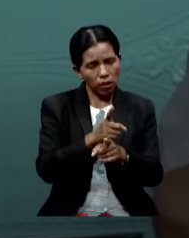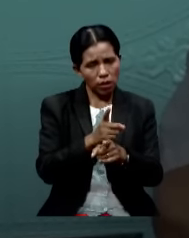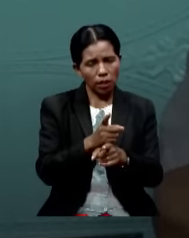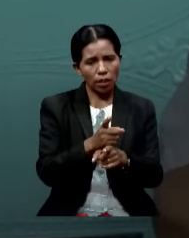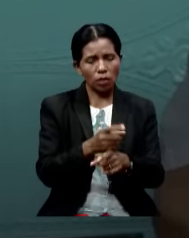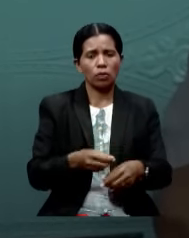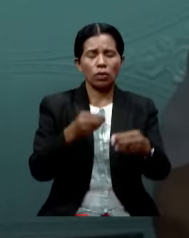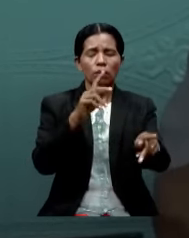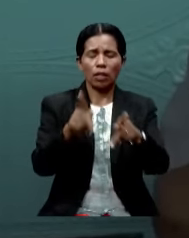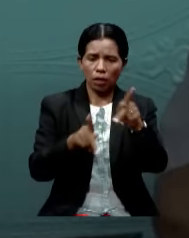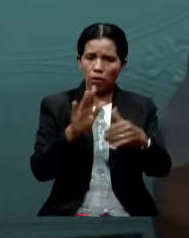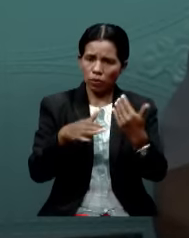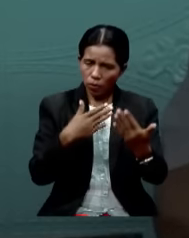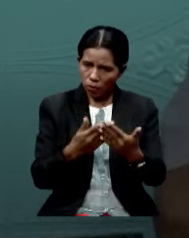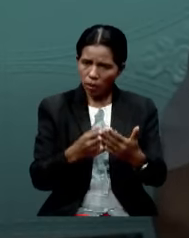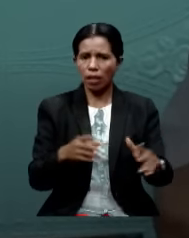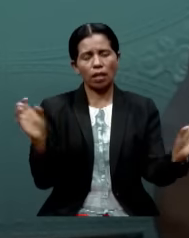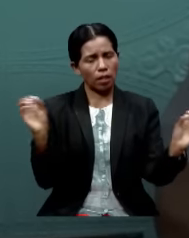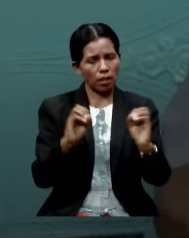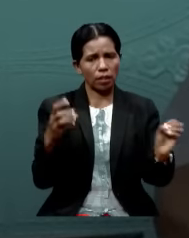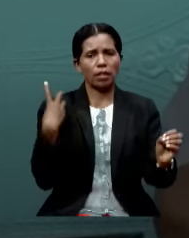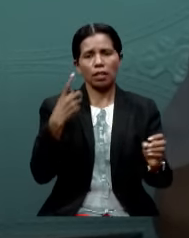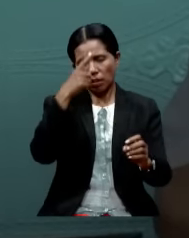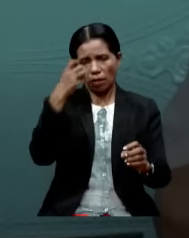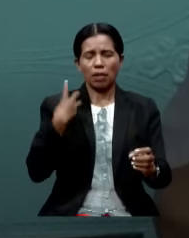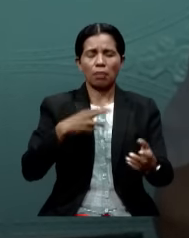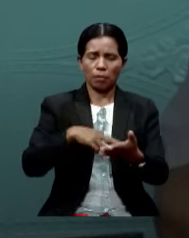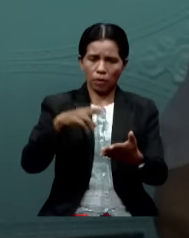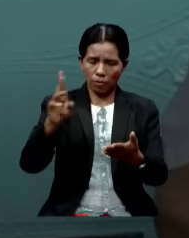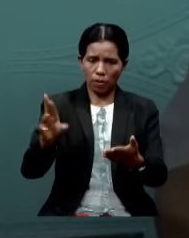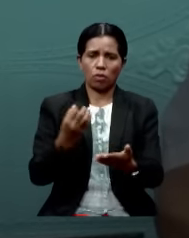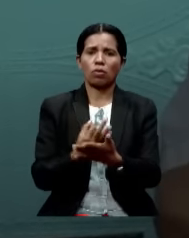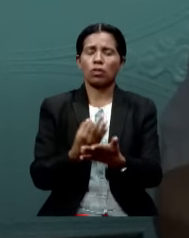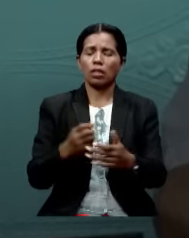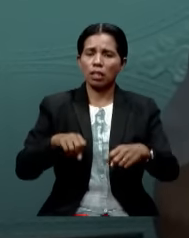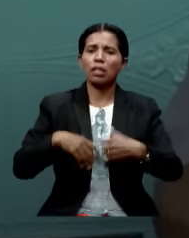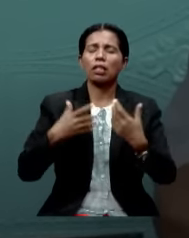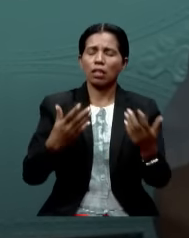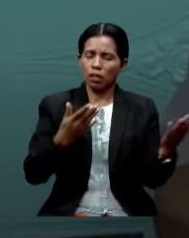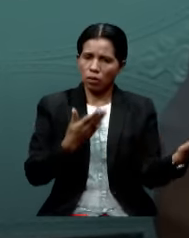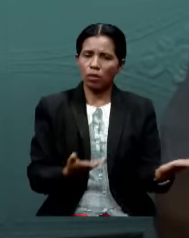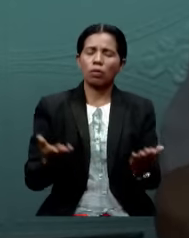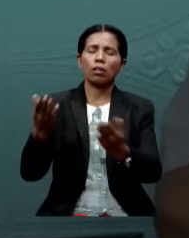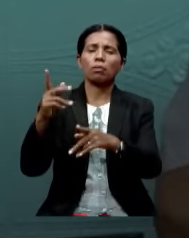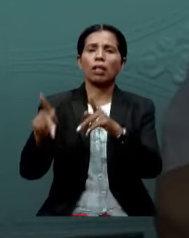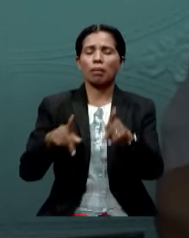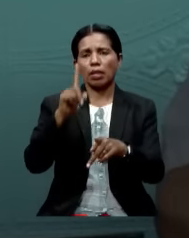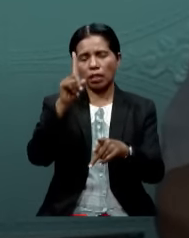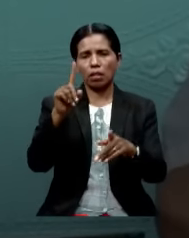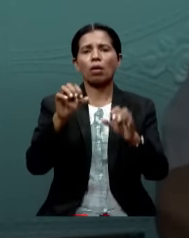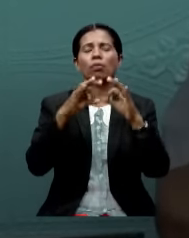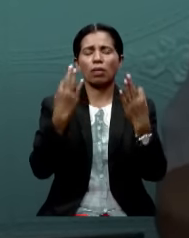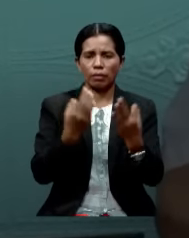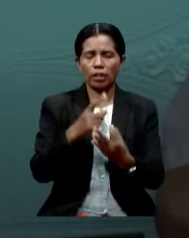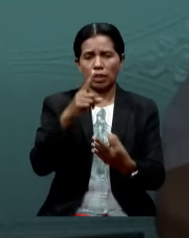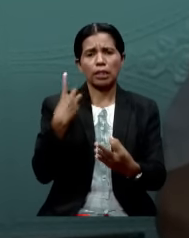povo kala beneficiario kala tama me aprova ene osan ira maka atulur bae maira o familia ira então ita